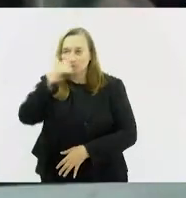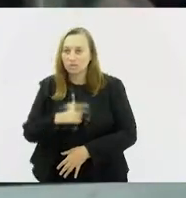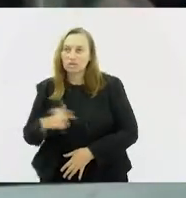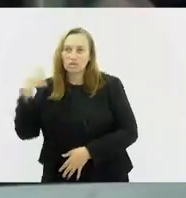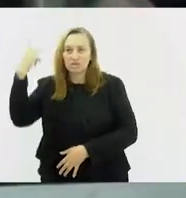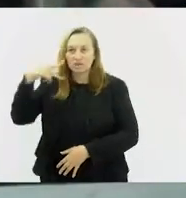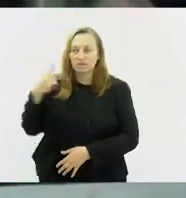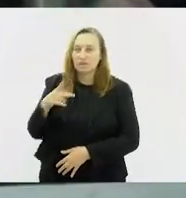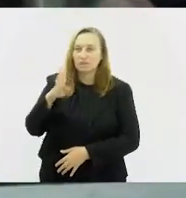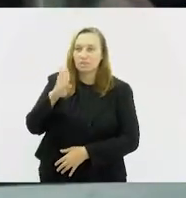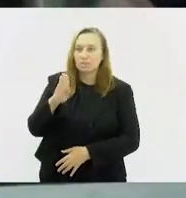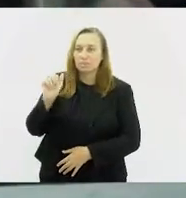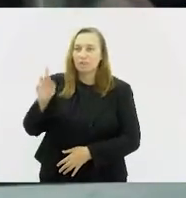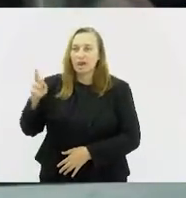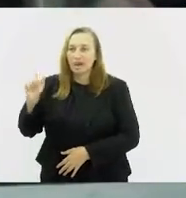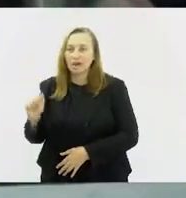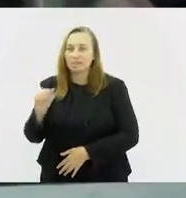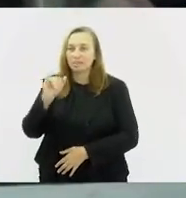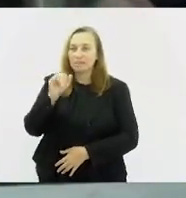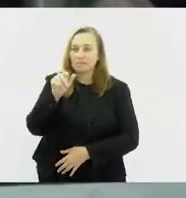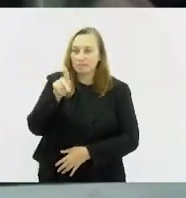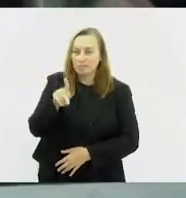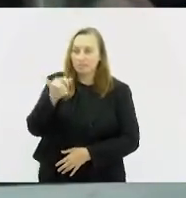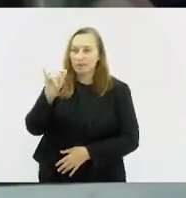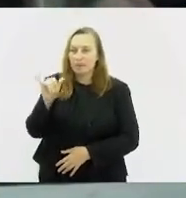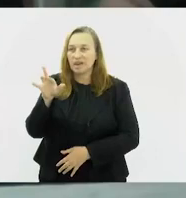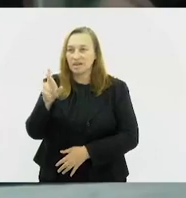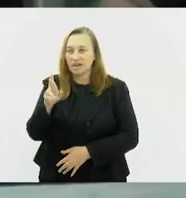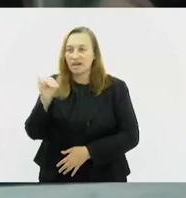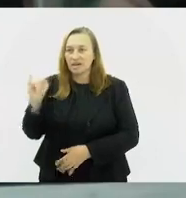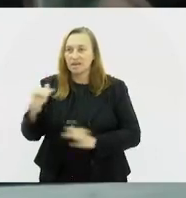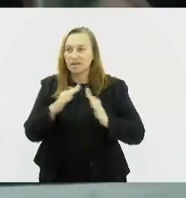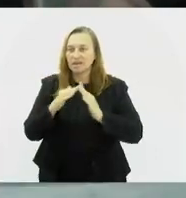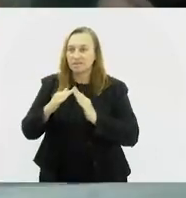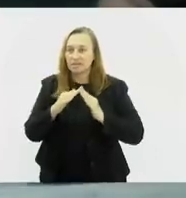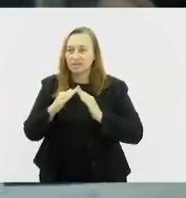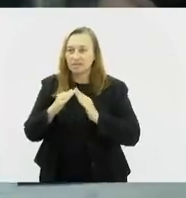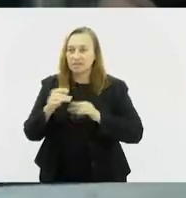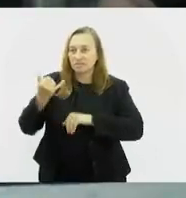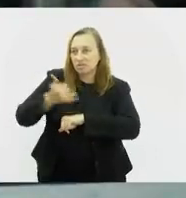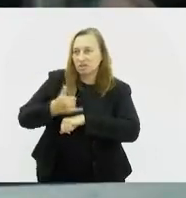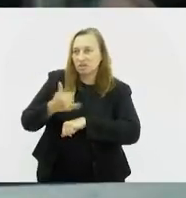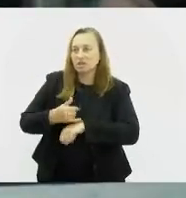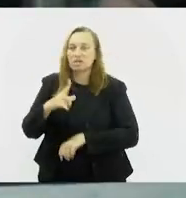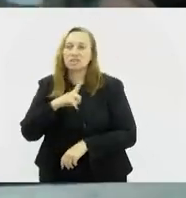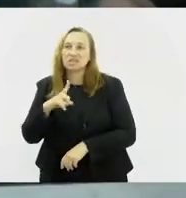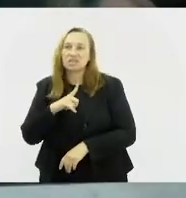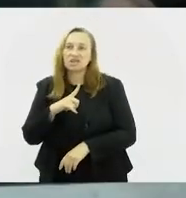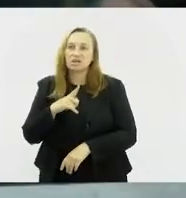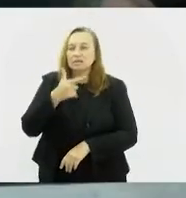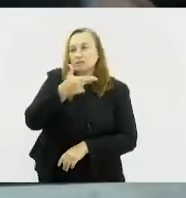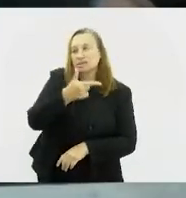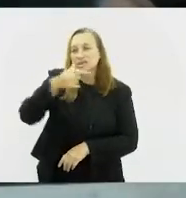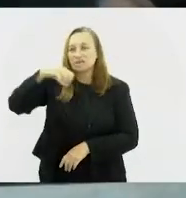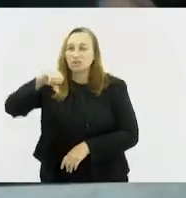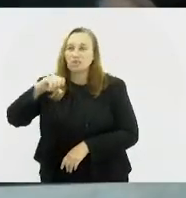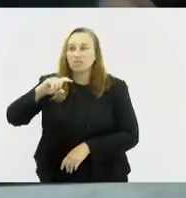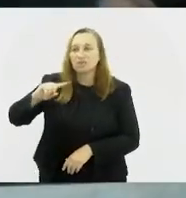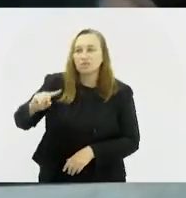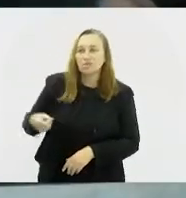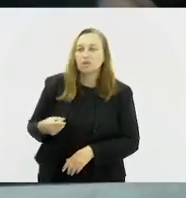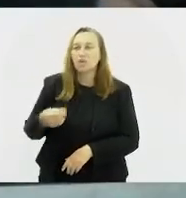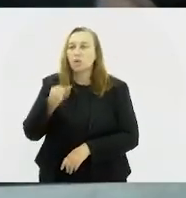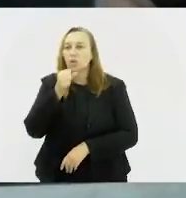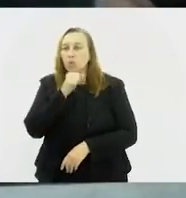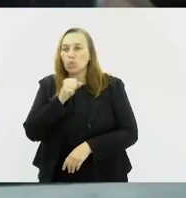Piraí, nossa cidade vizinha aqui de vocês, Volta Redonda. Nós temos cerca de 19 mil